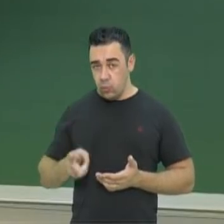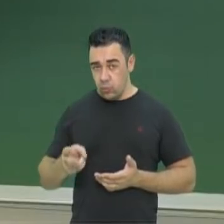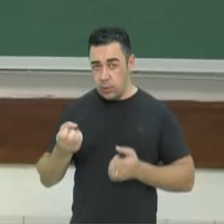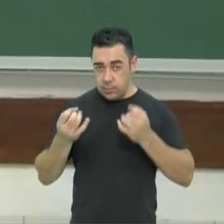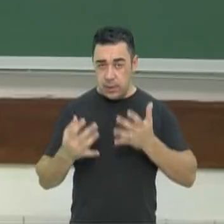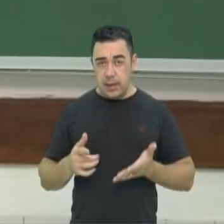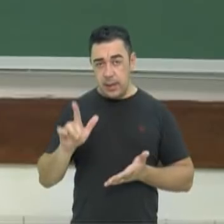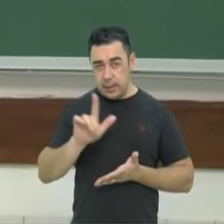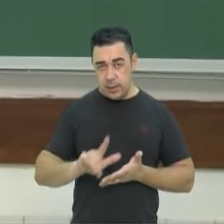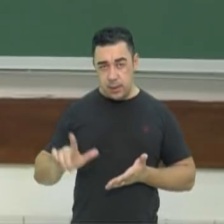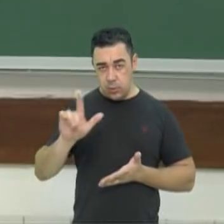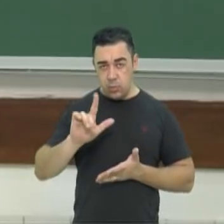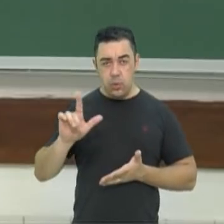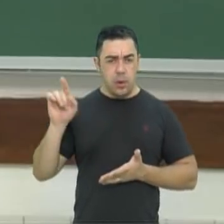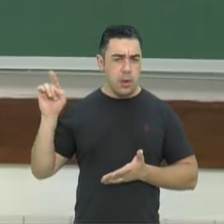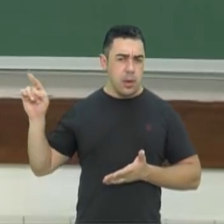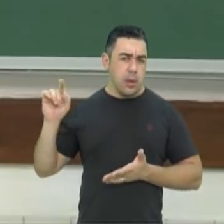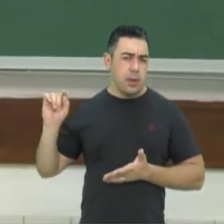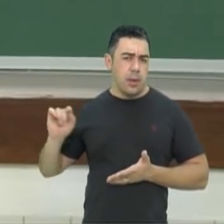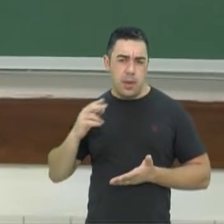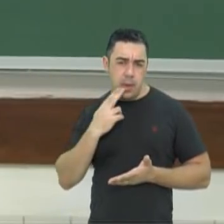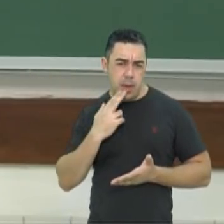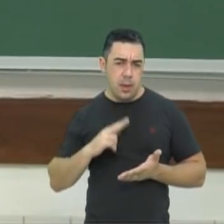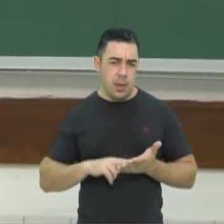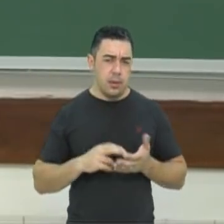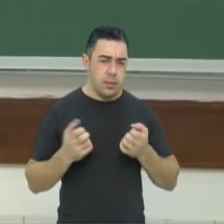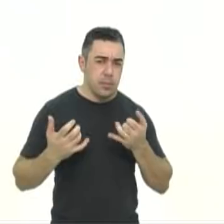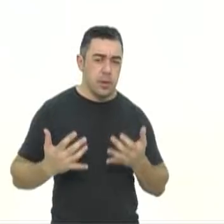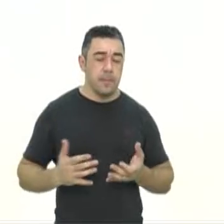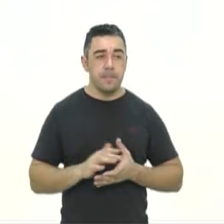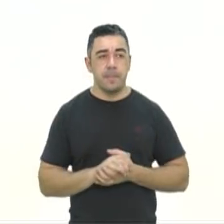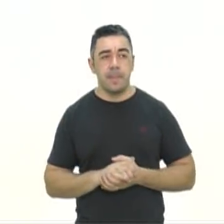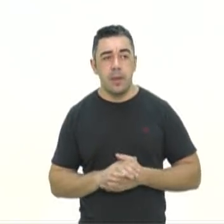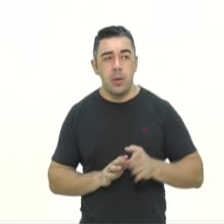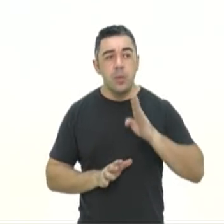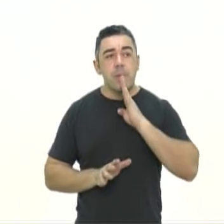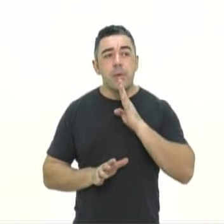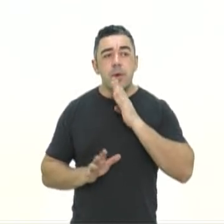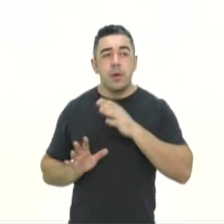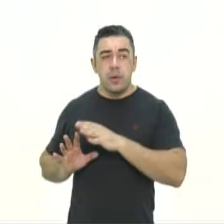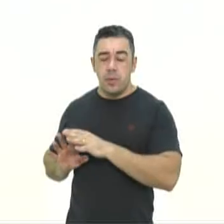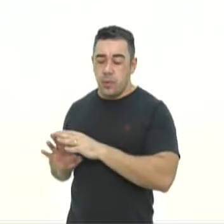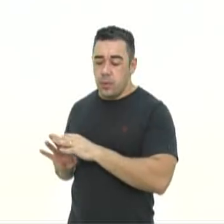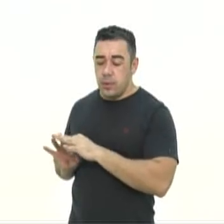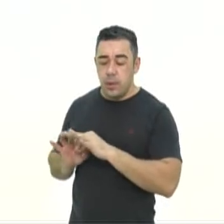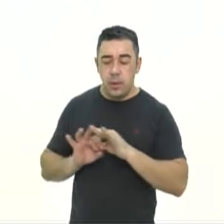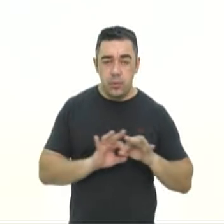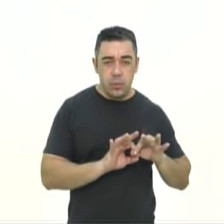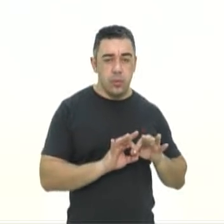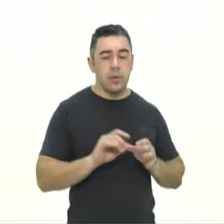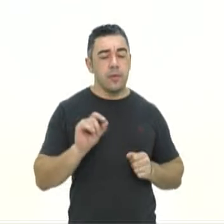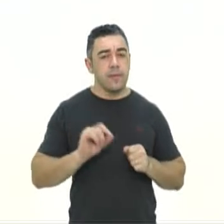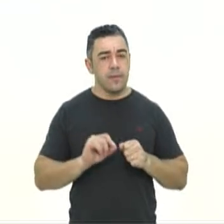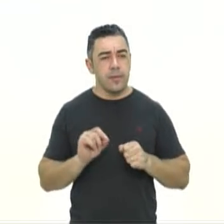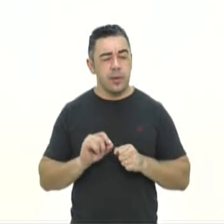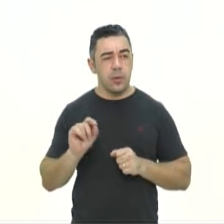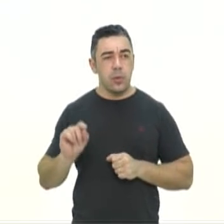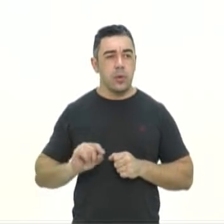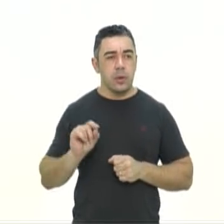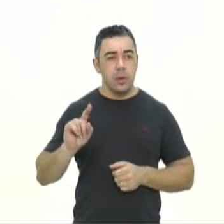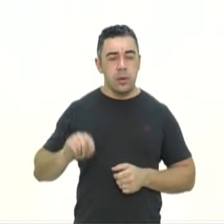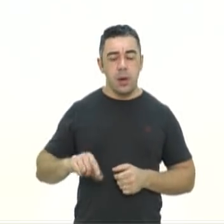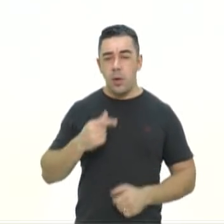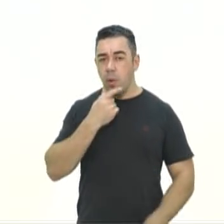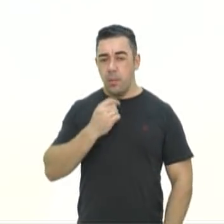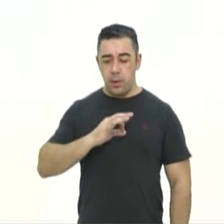Brasil e hoje nós vamos ler esse sermão. Conhecer o contexto de produção e sobre Padre